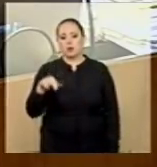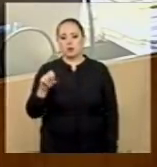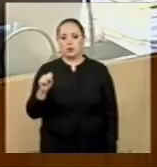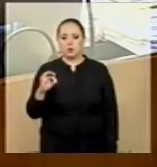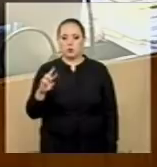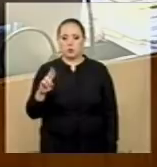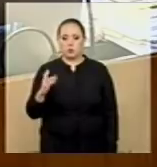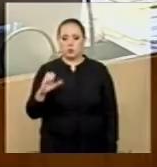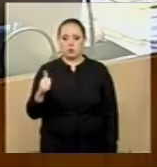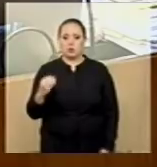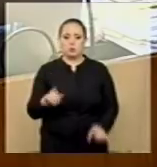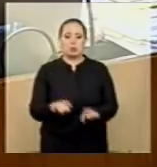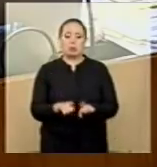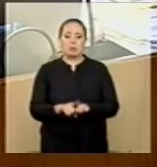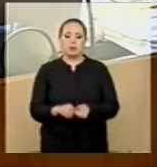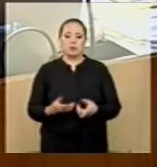também. Então,